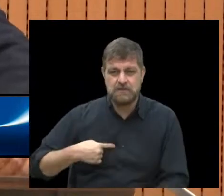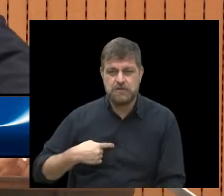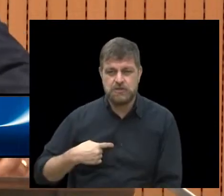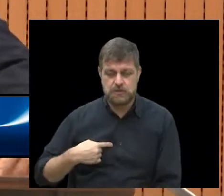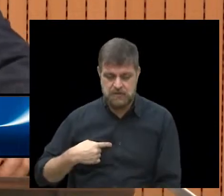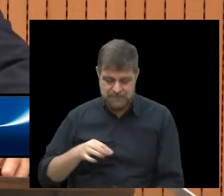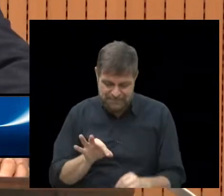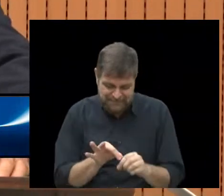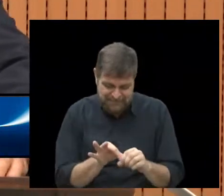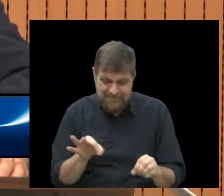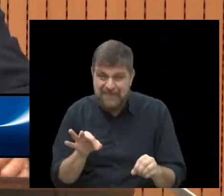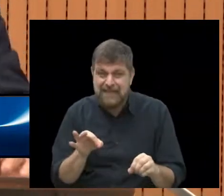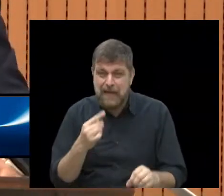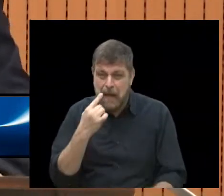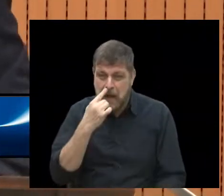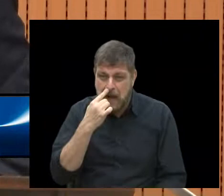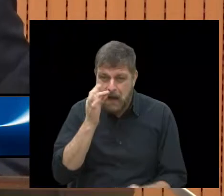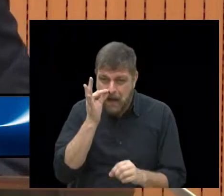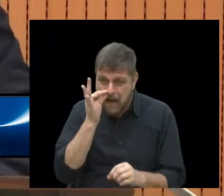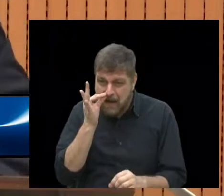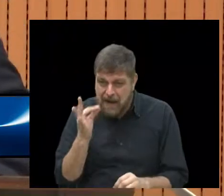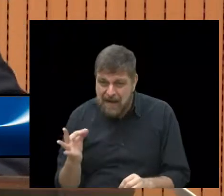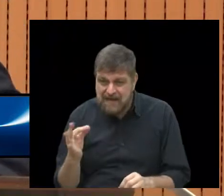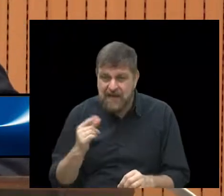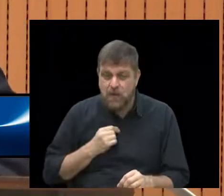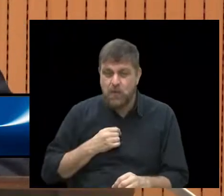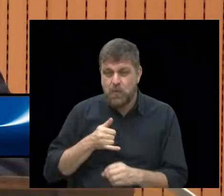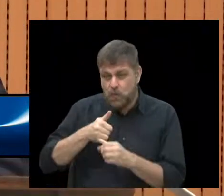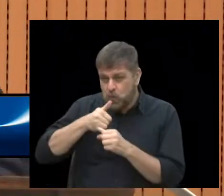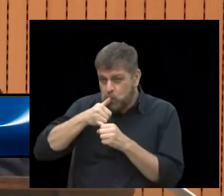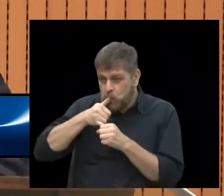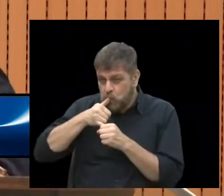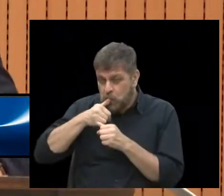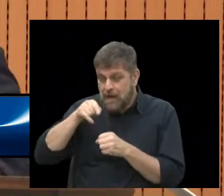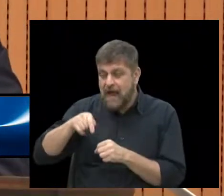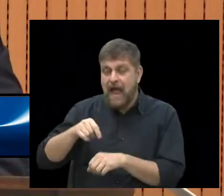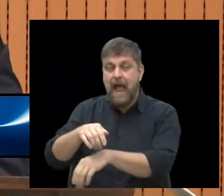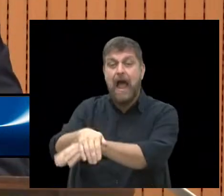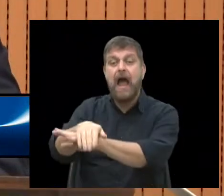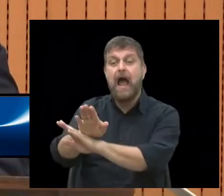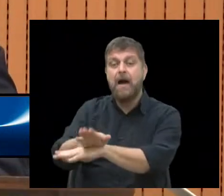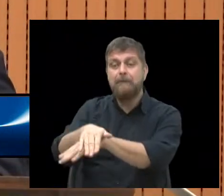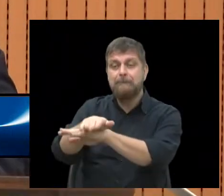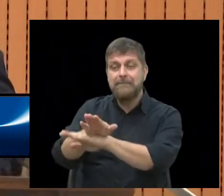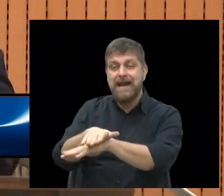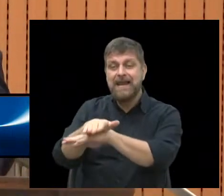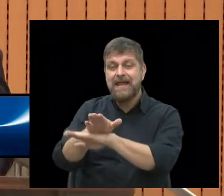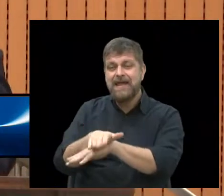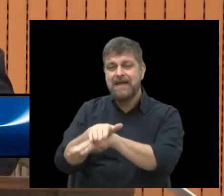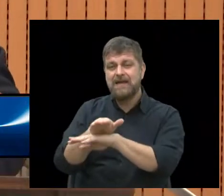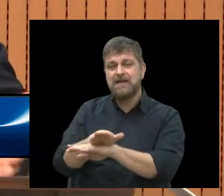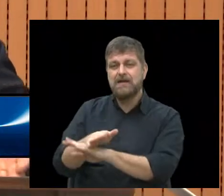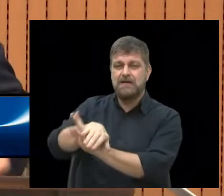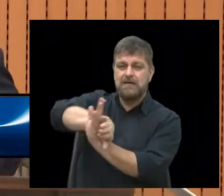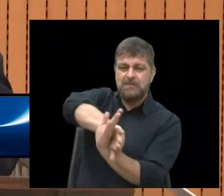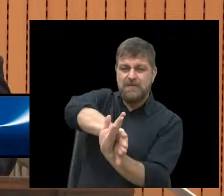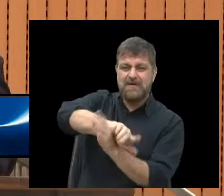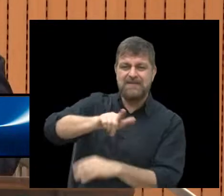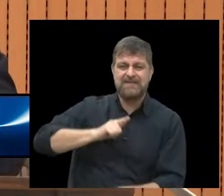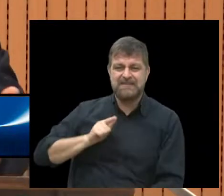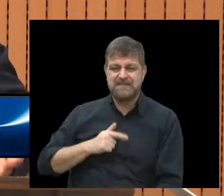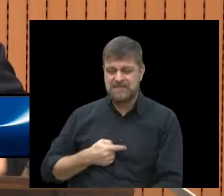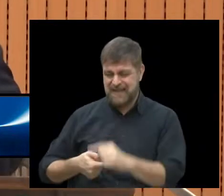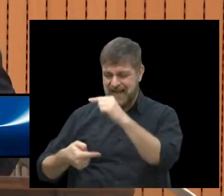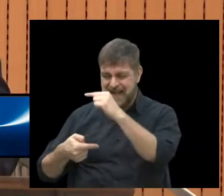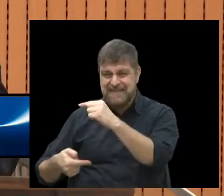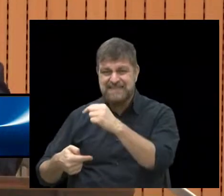um canudo. E essa baleia tinha nada mais, nada menos do que sacas de arroz,